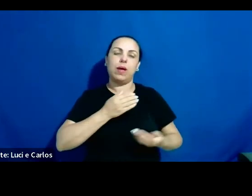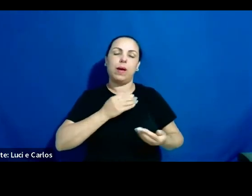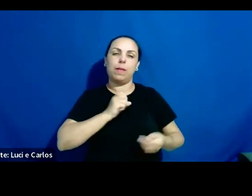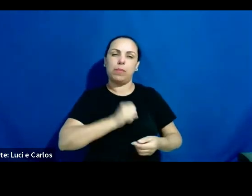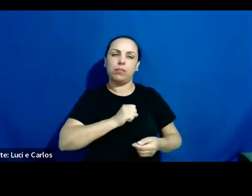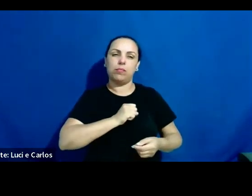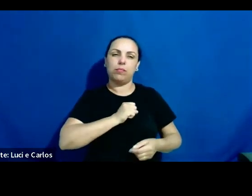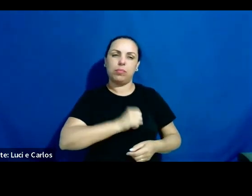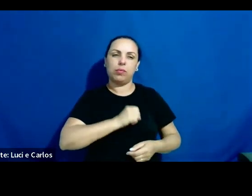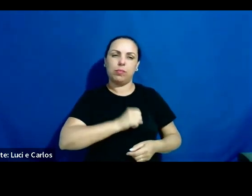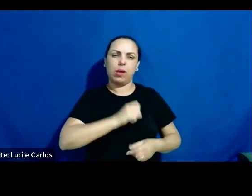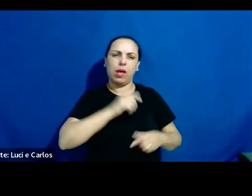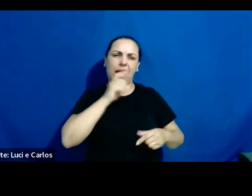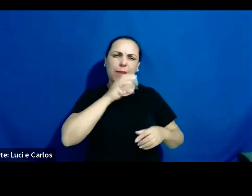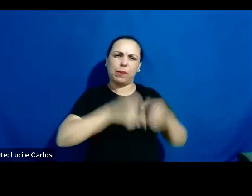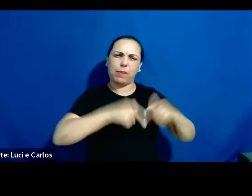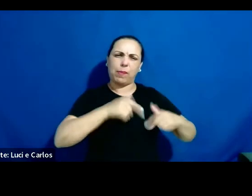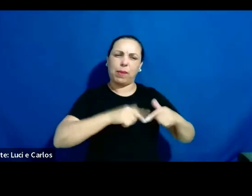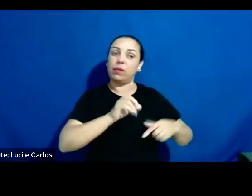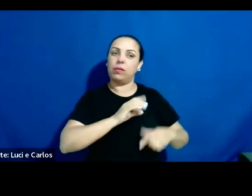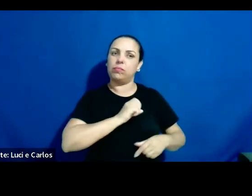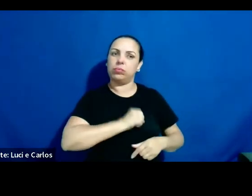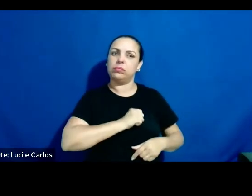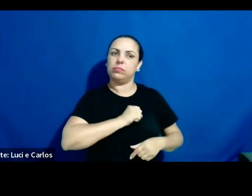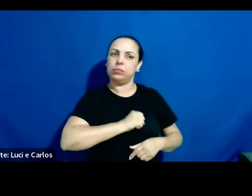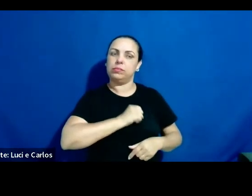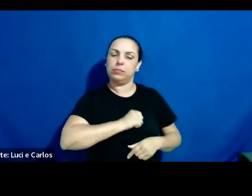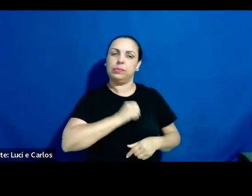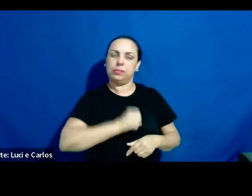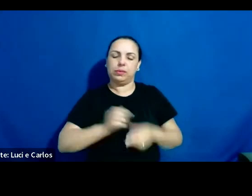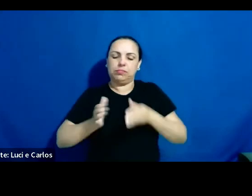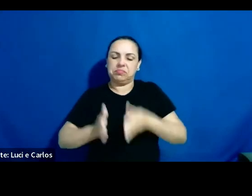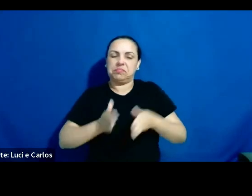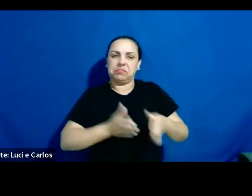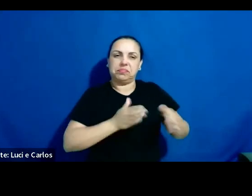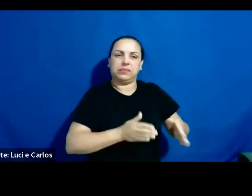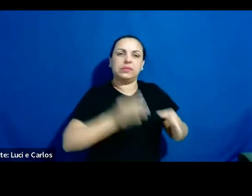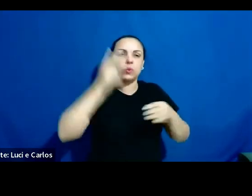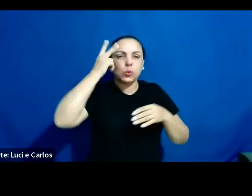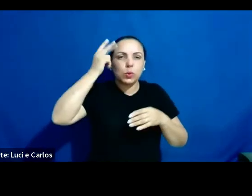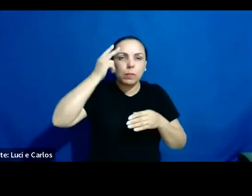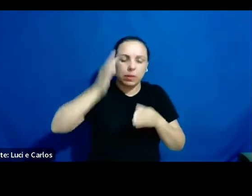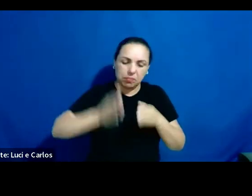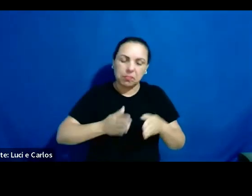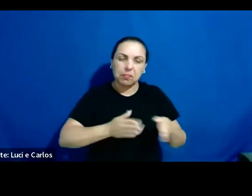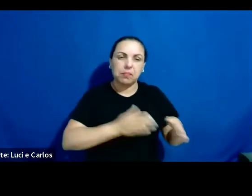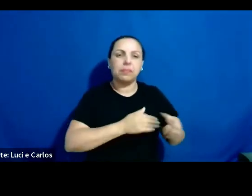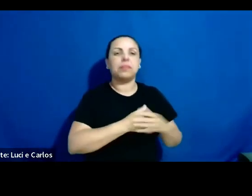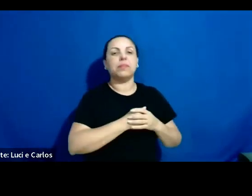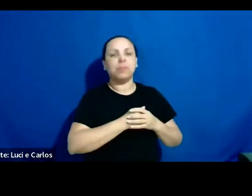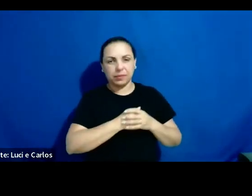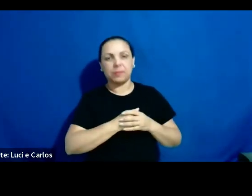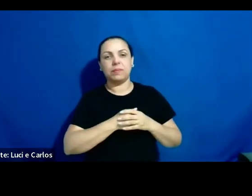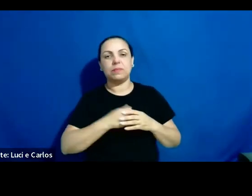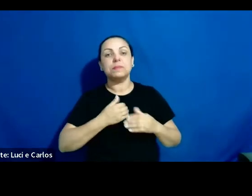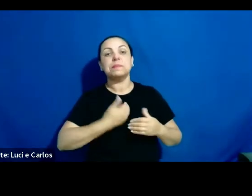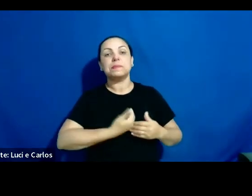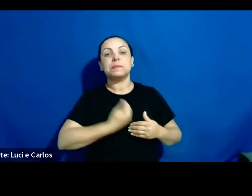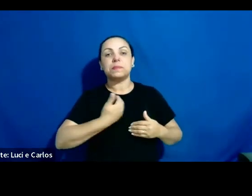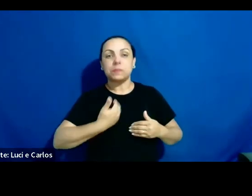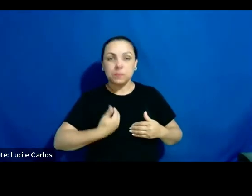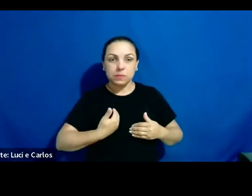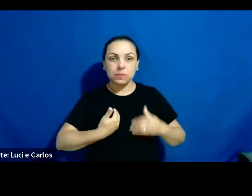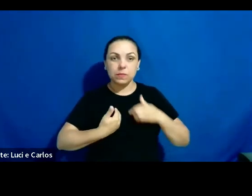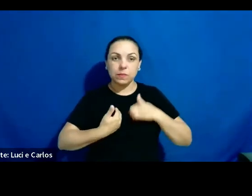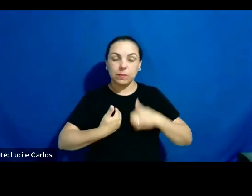disso? Um sistema próprio para fazer isso. Na parede do átrio direito está chamada, preste bem atenção,